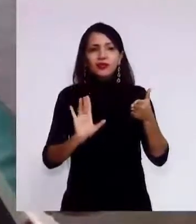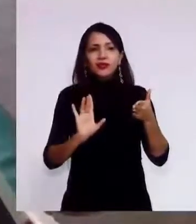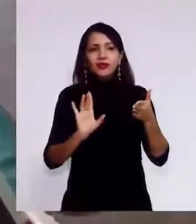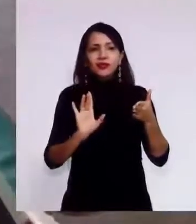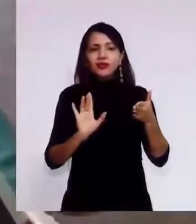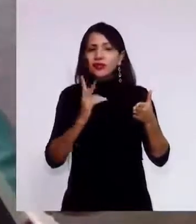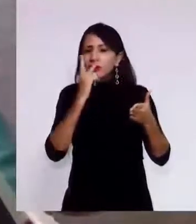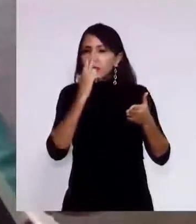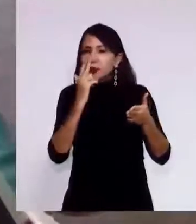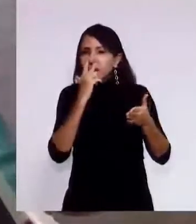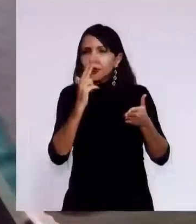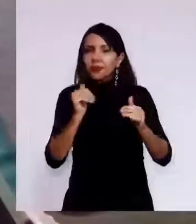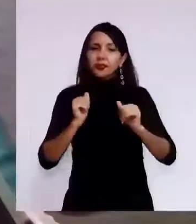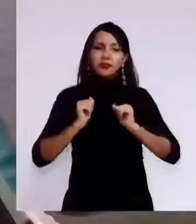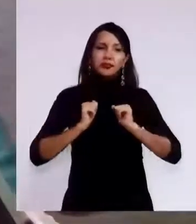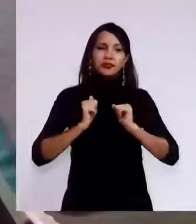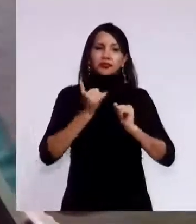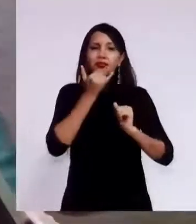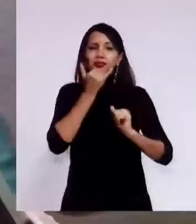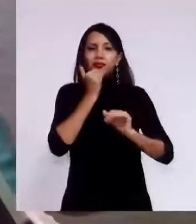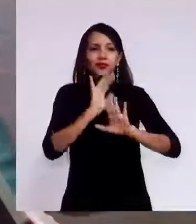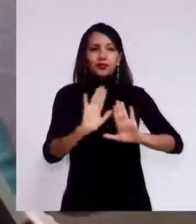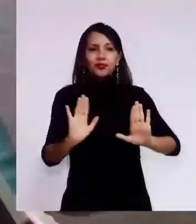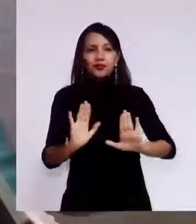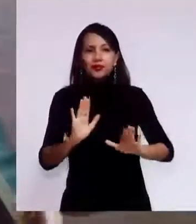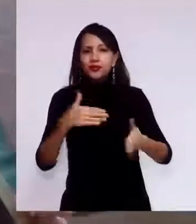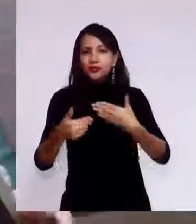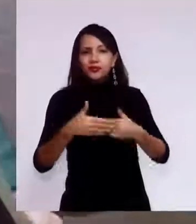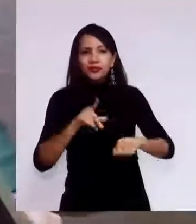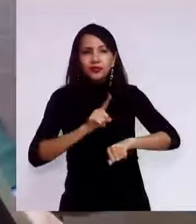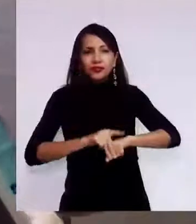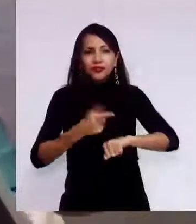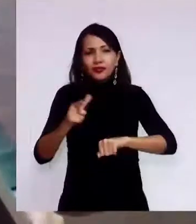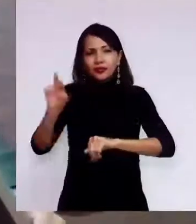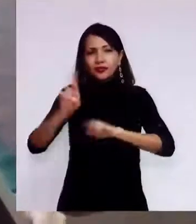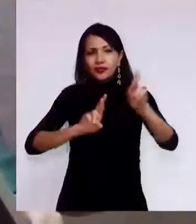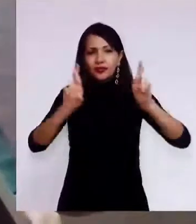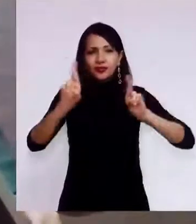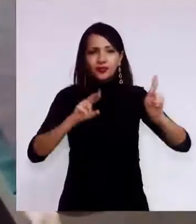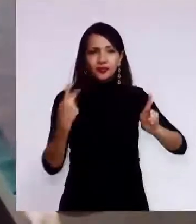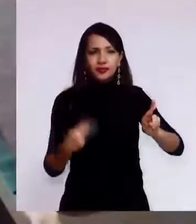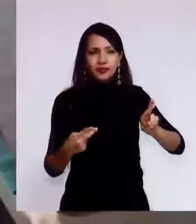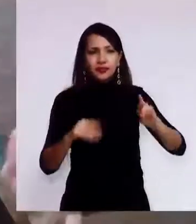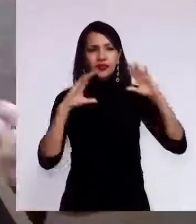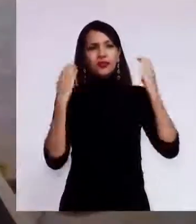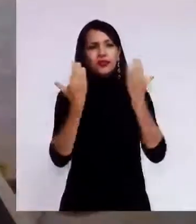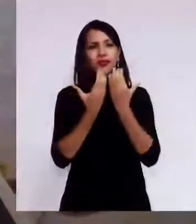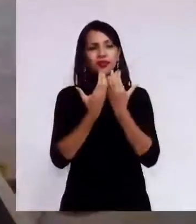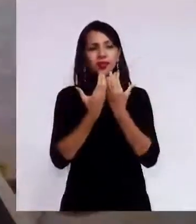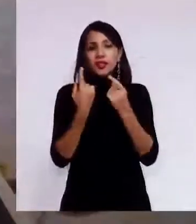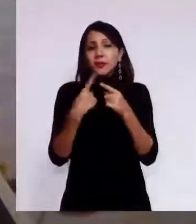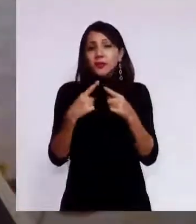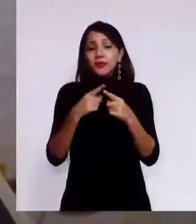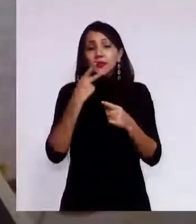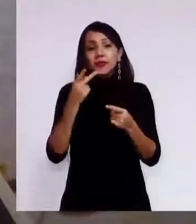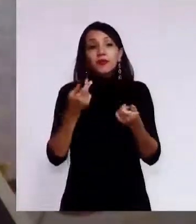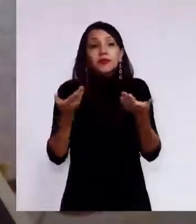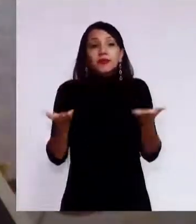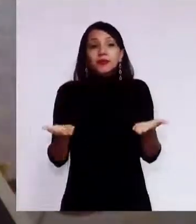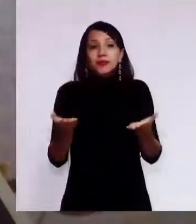desculpa. Não pode ser uma vacina para todo momento não ter resposta para essa casa. Por que eu estou dizendo